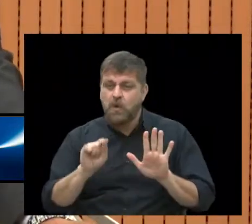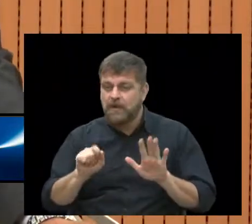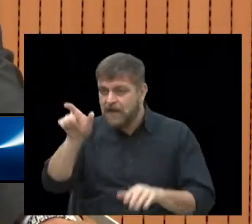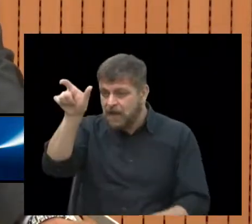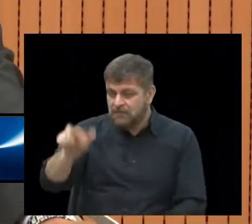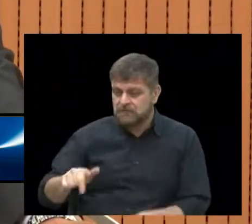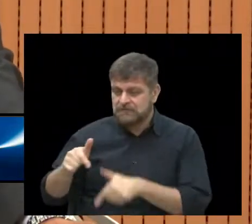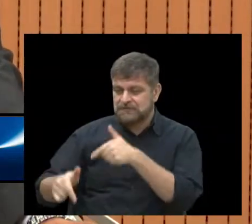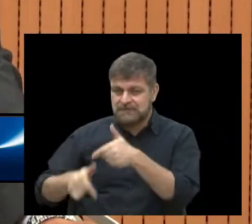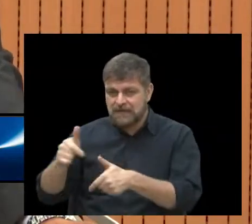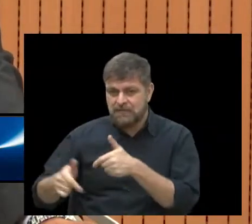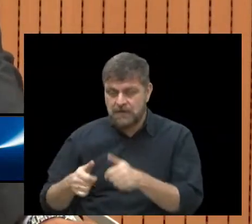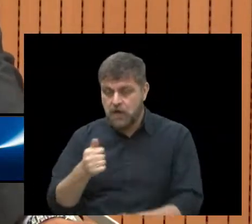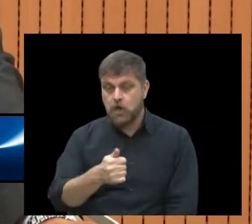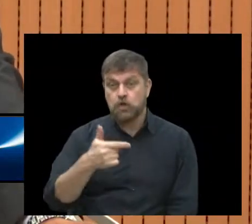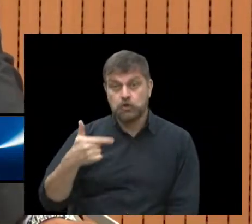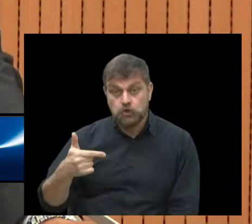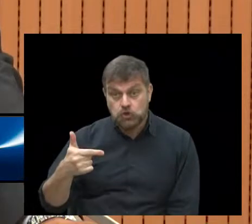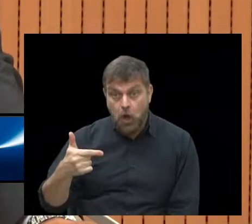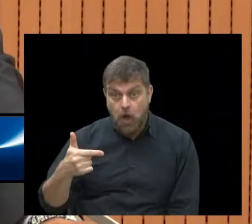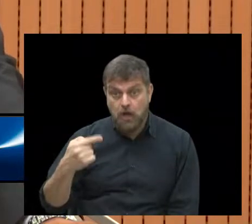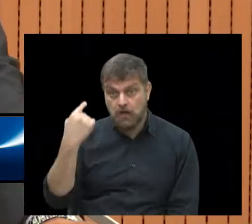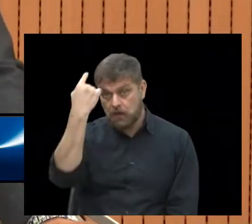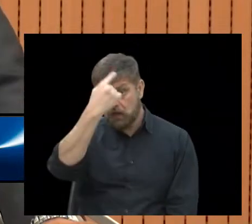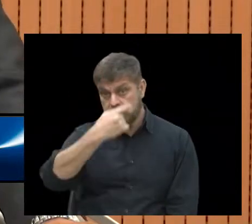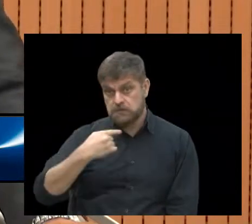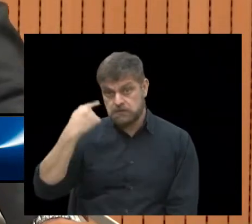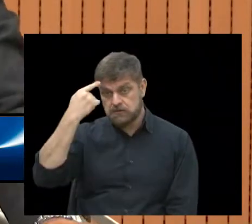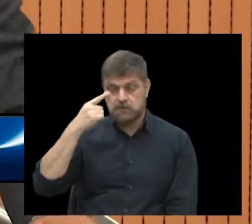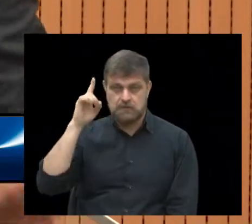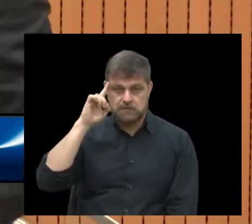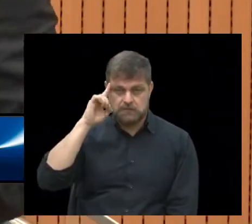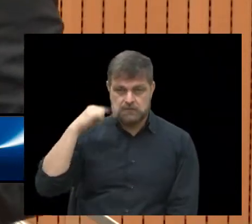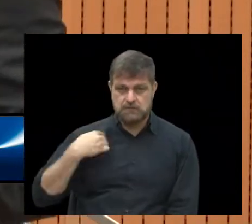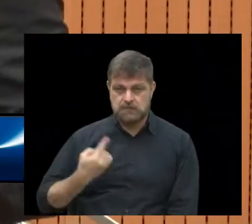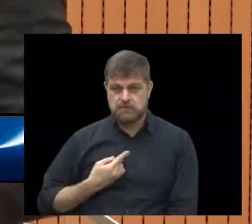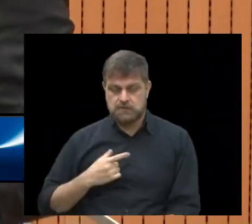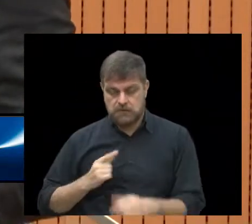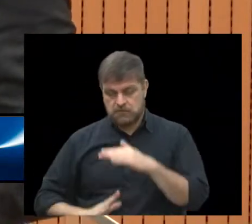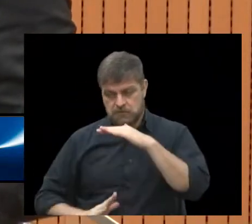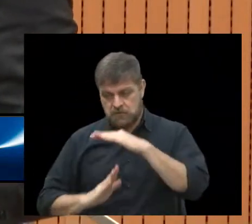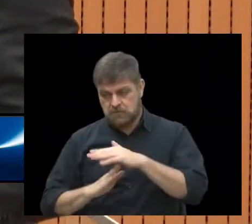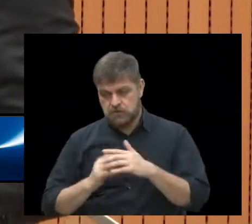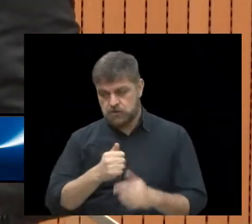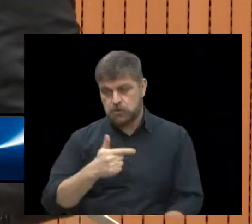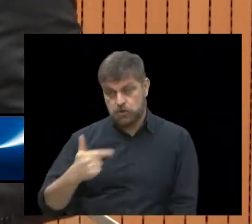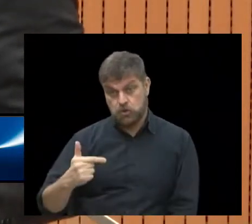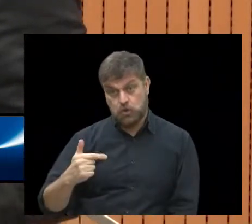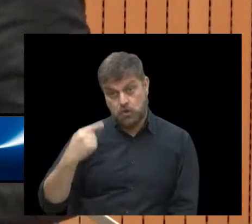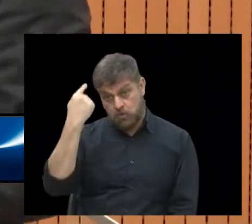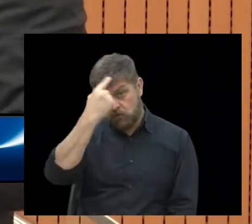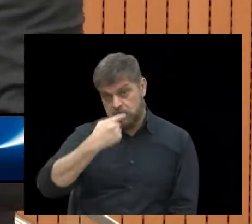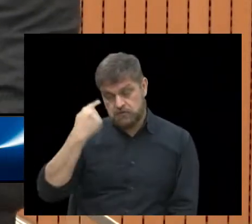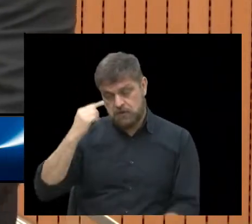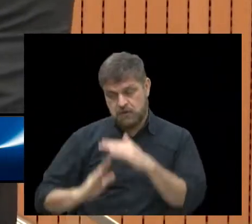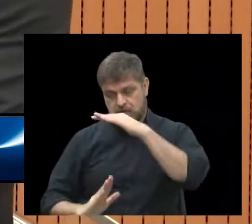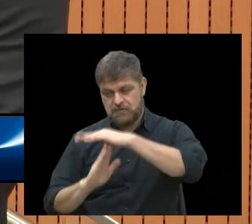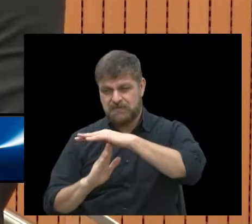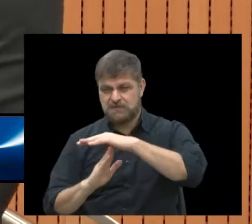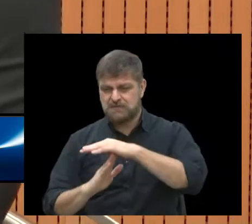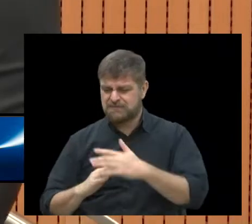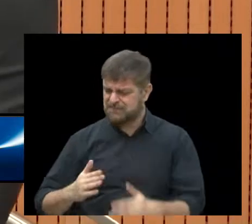trabalhador pode trabalhar 12 horas diárias. Bacana, então nós temos que ter um limite de 12 horas diárias. Mas muito